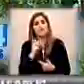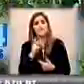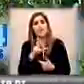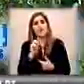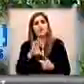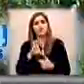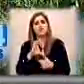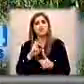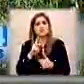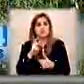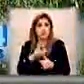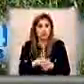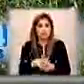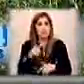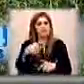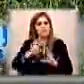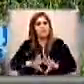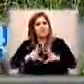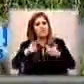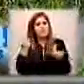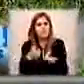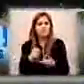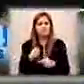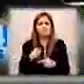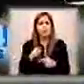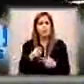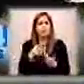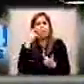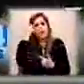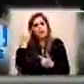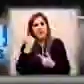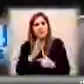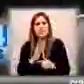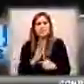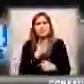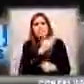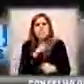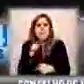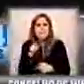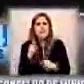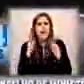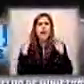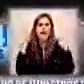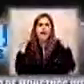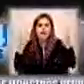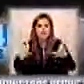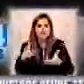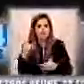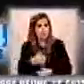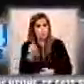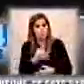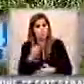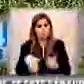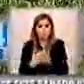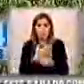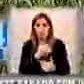desenvolveu uma ideia, 100 mil árvores na área metropolitana do Porto. A iniciativa já começou em 2011, vai decorrer até 2015. Assume-se